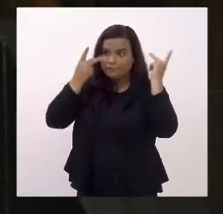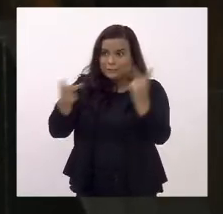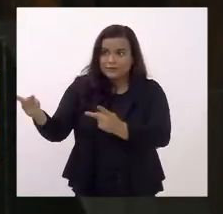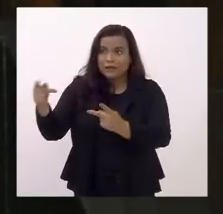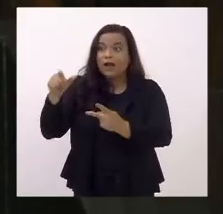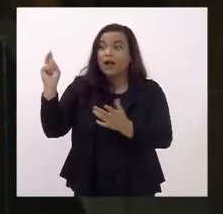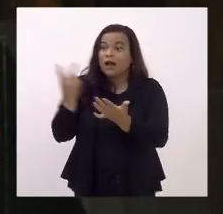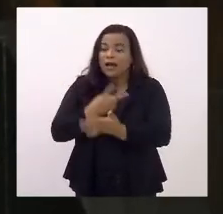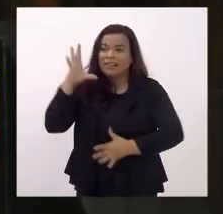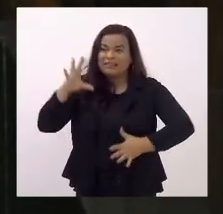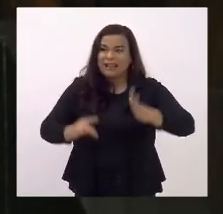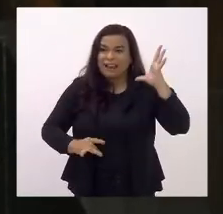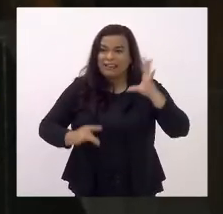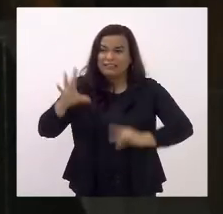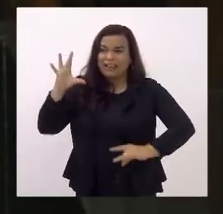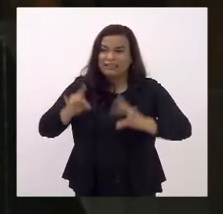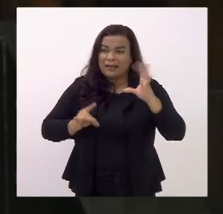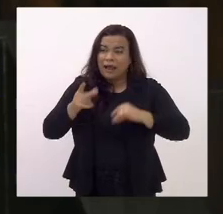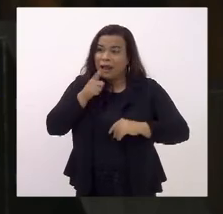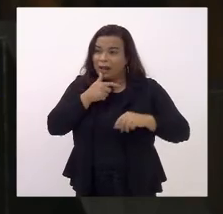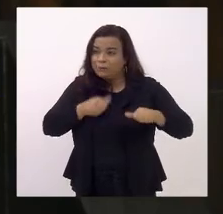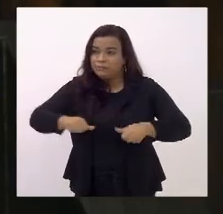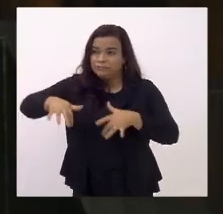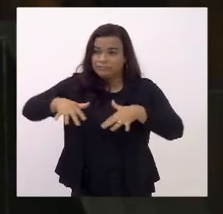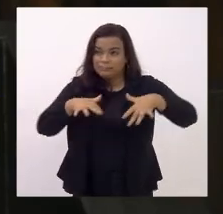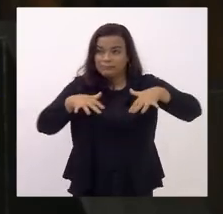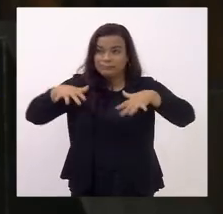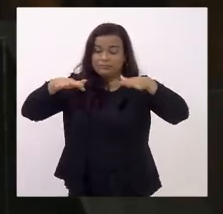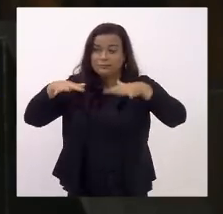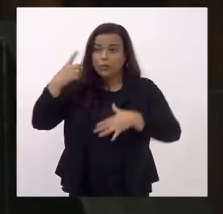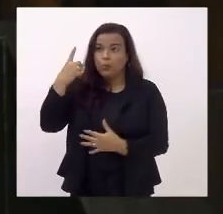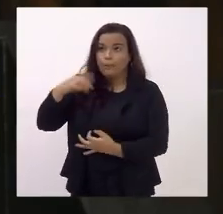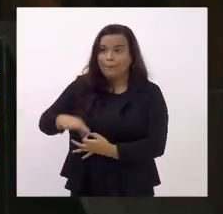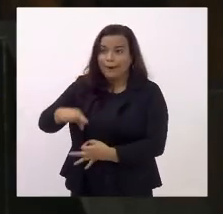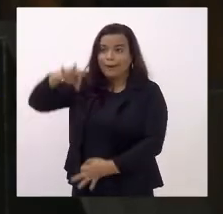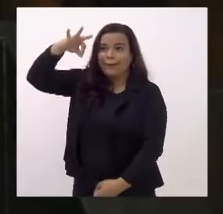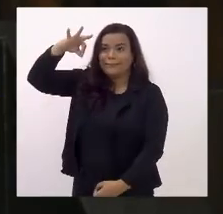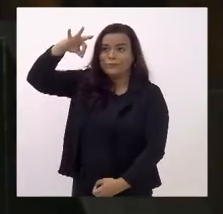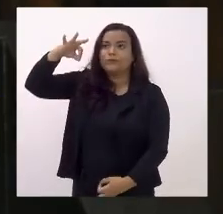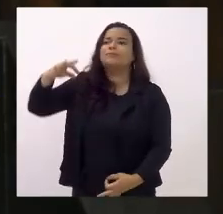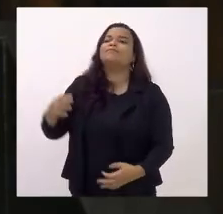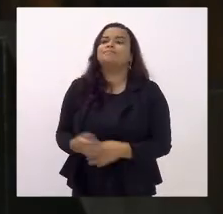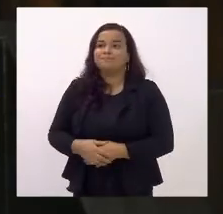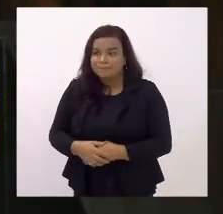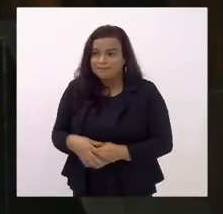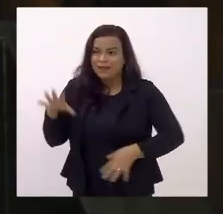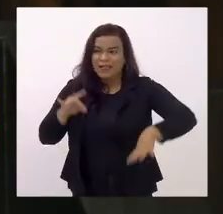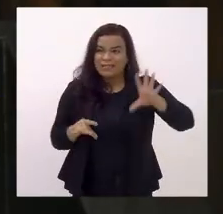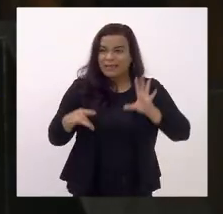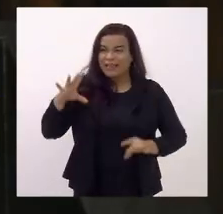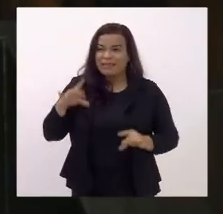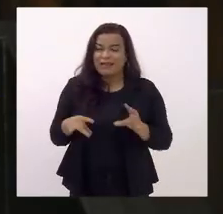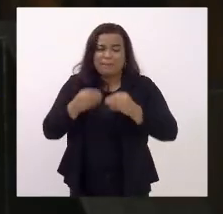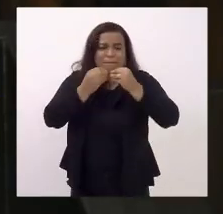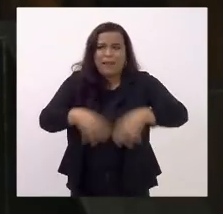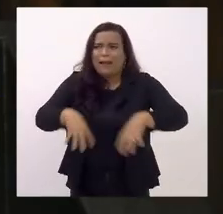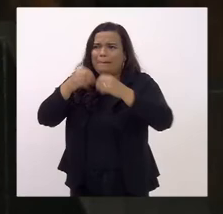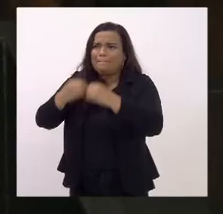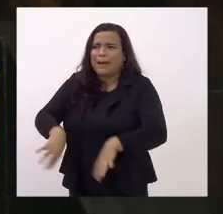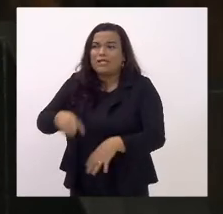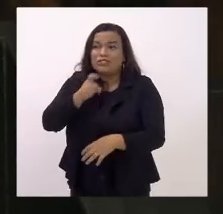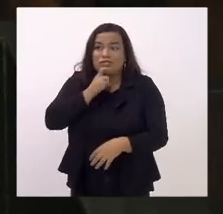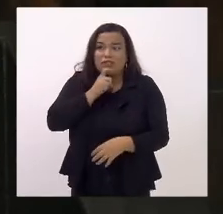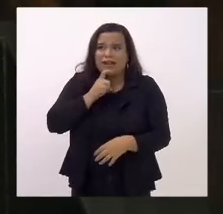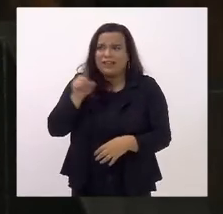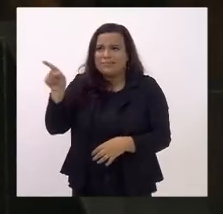na lama, que tiveram 1 metro de lama estragando os freezers. No caso do CIEP